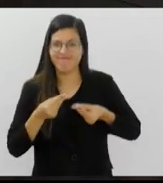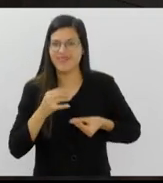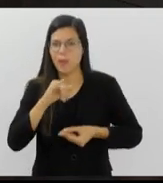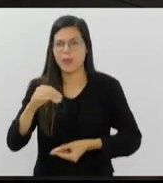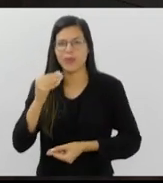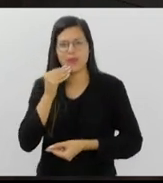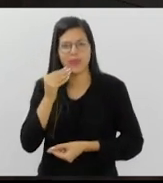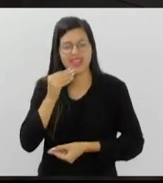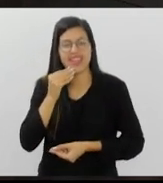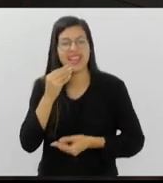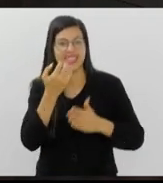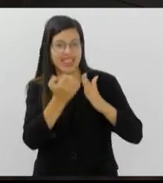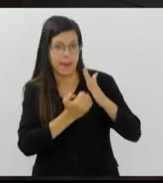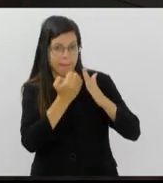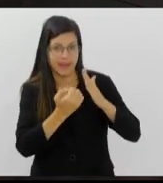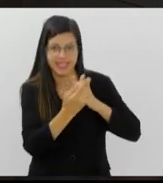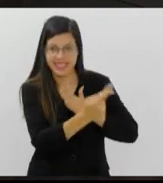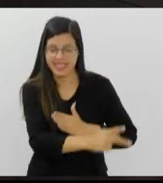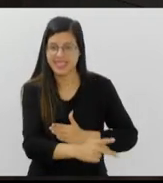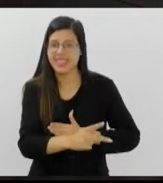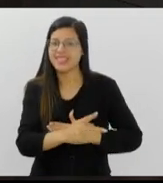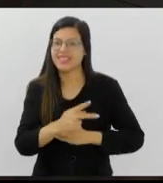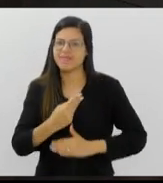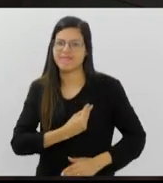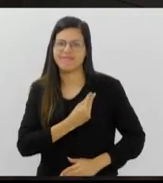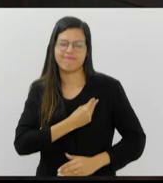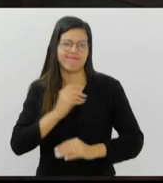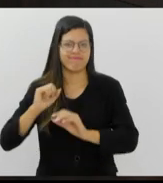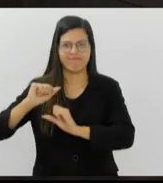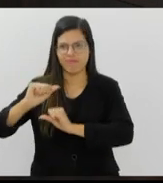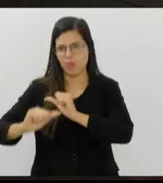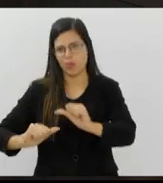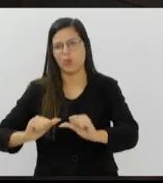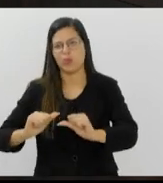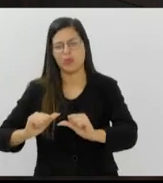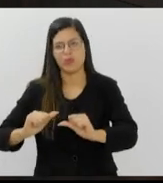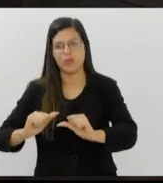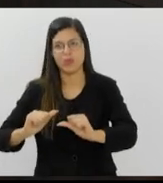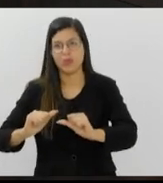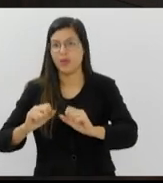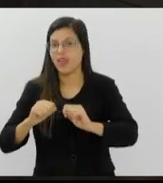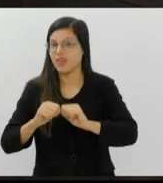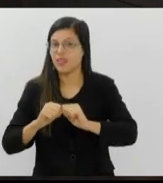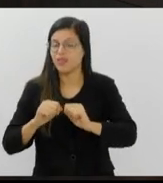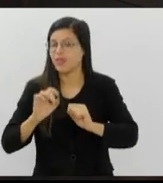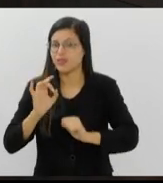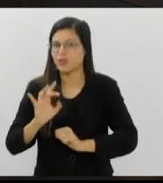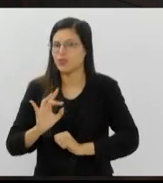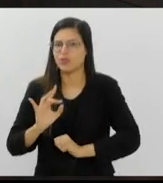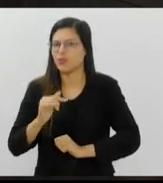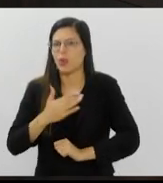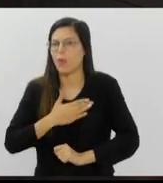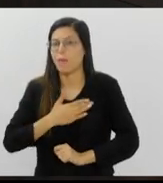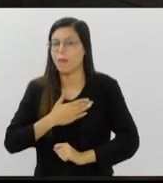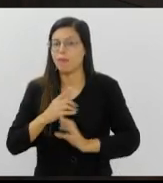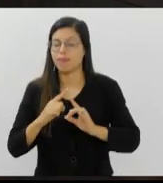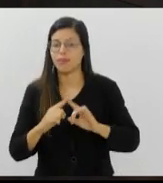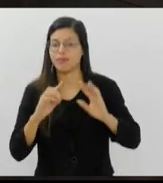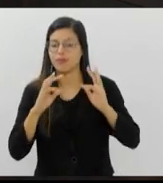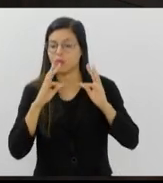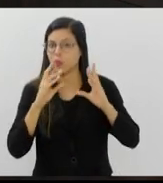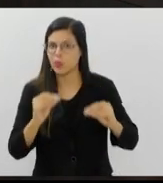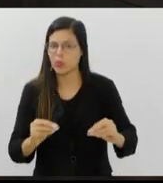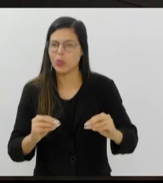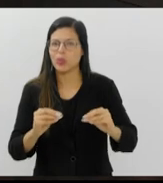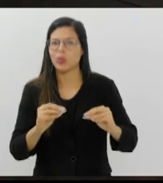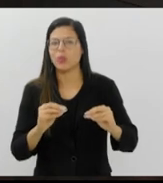dela. E, a partir daí, a minha vida mudou. Então, ela não fez só isso comigo, mas ela faz isso com todos que